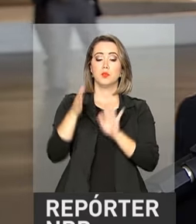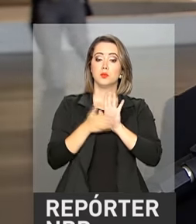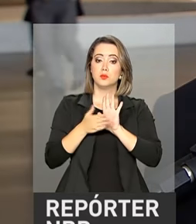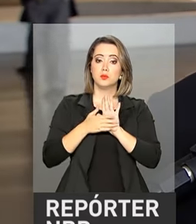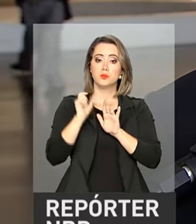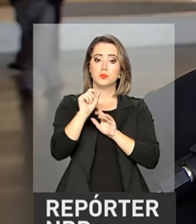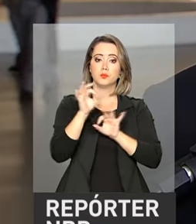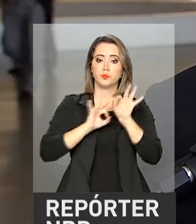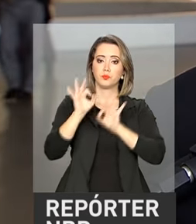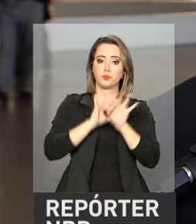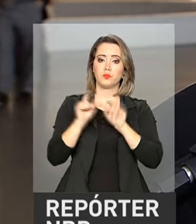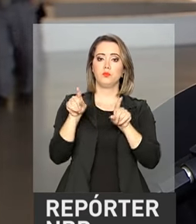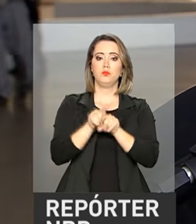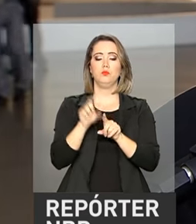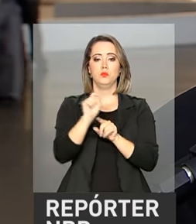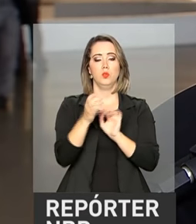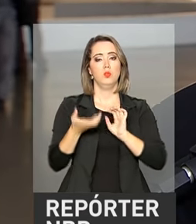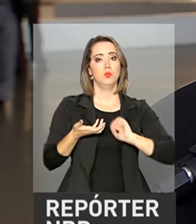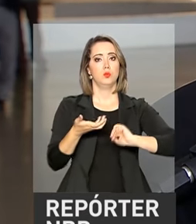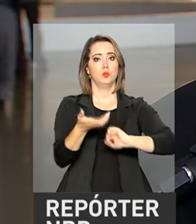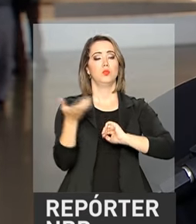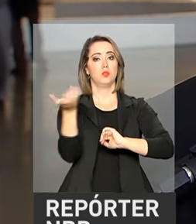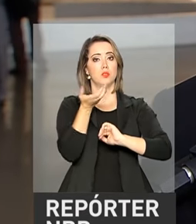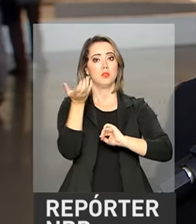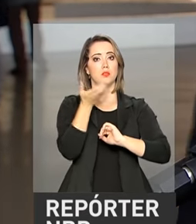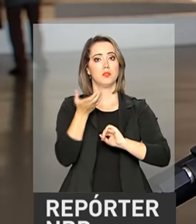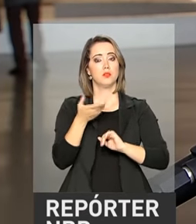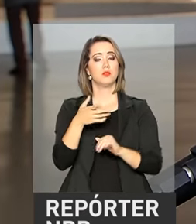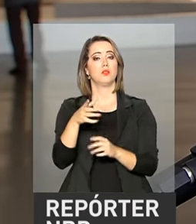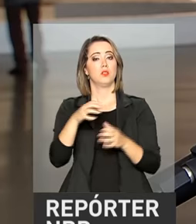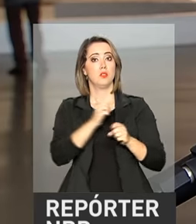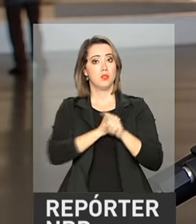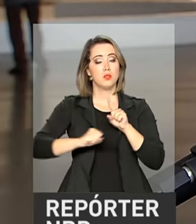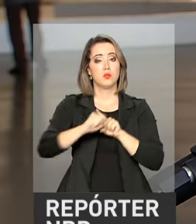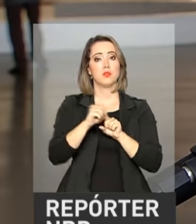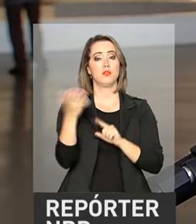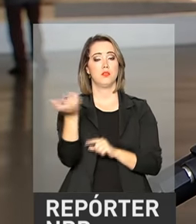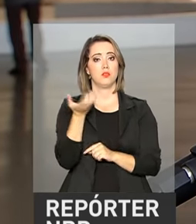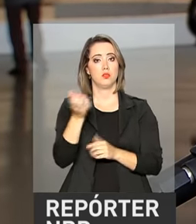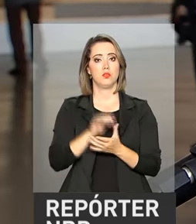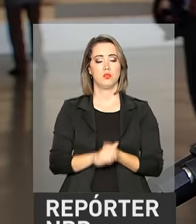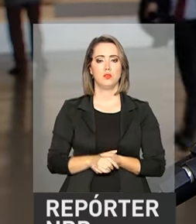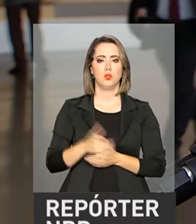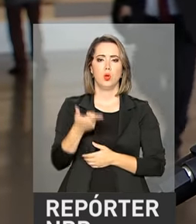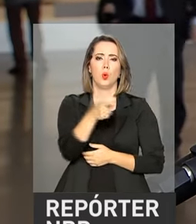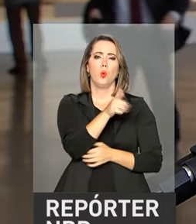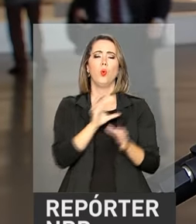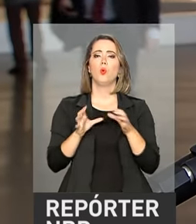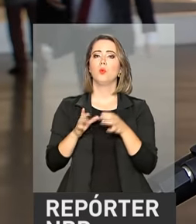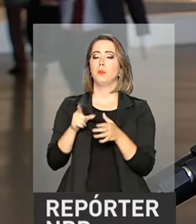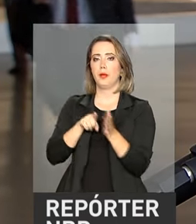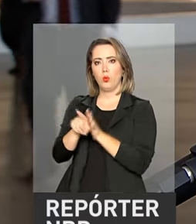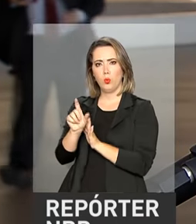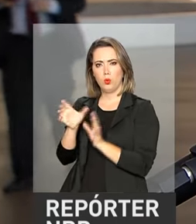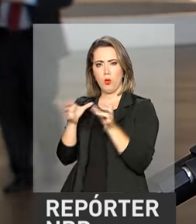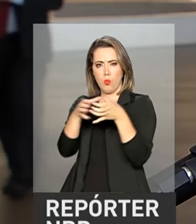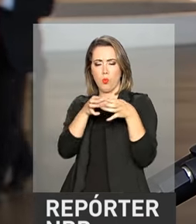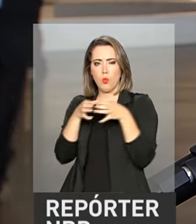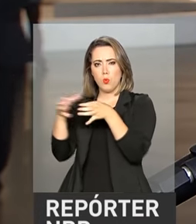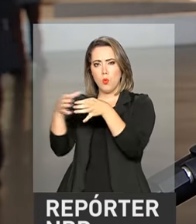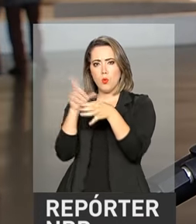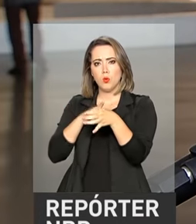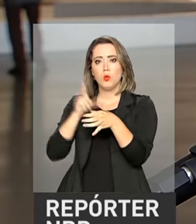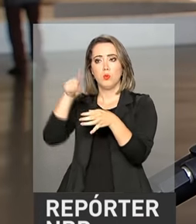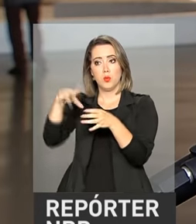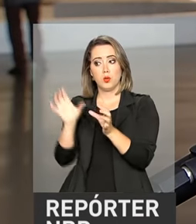algo compatível com o que o Congresso deseja e a sociedade brasileira. Presidente, houve alguns partidos como PSB, PRT e PPS que